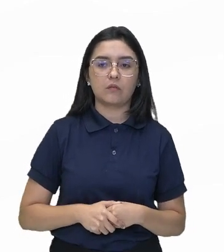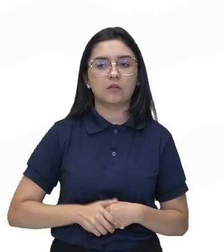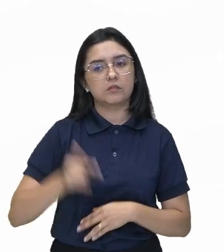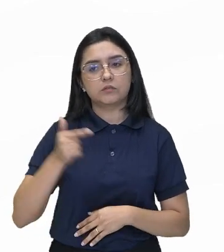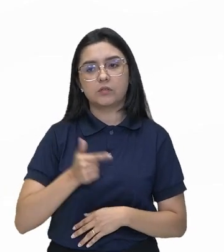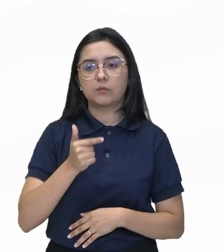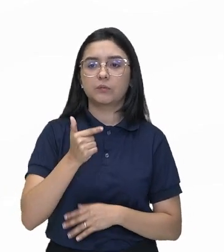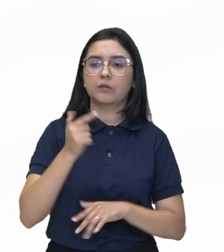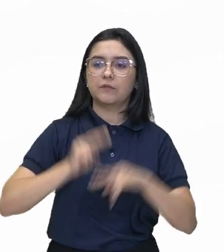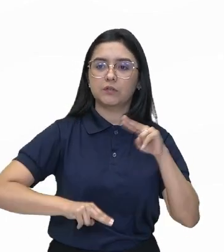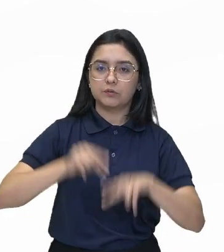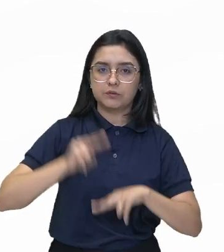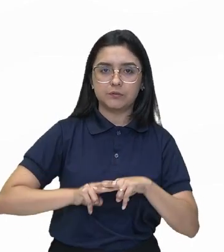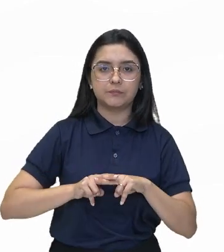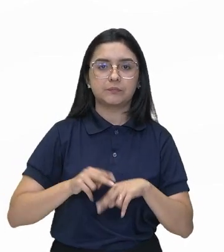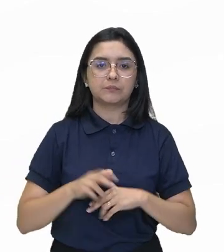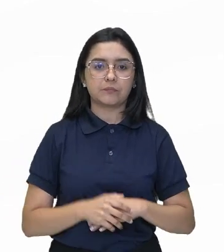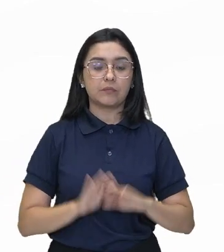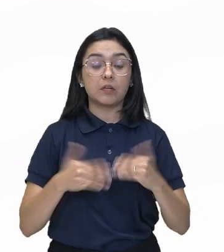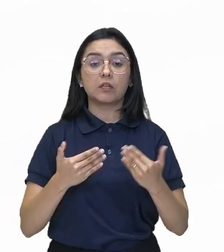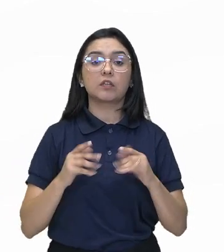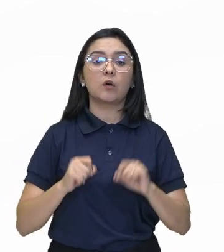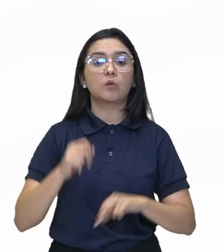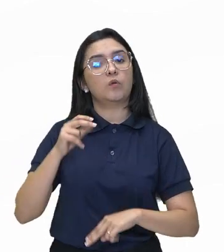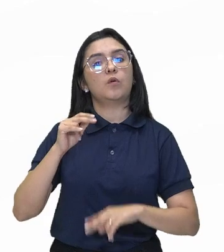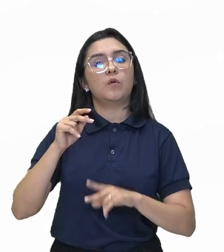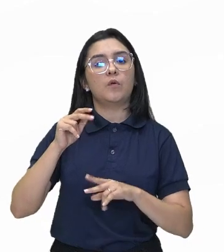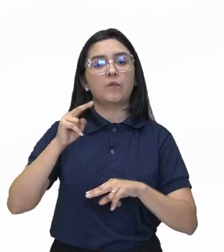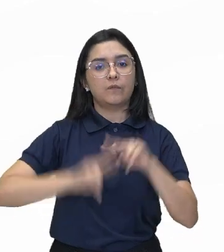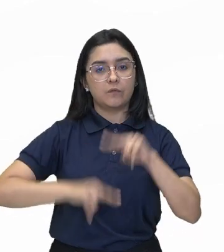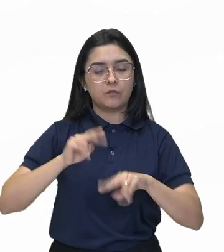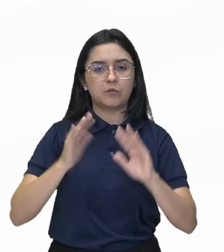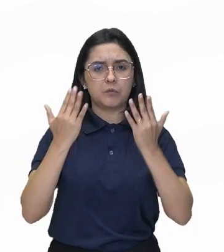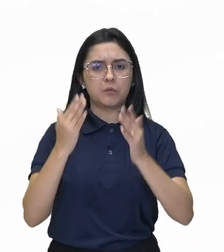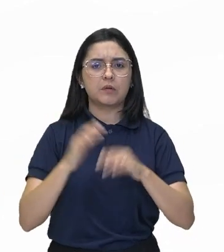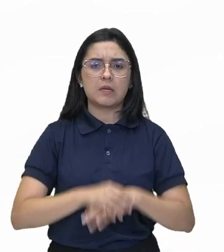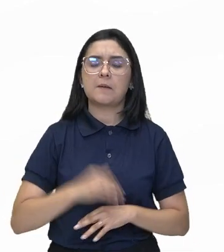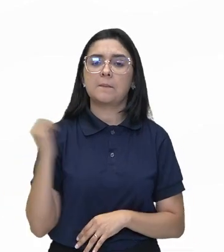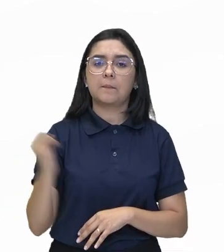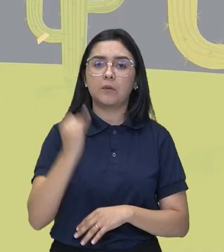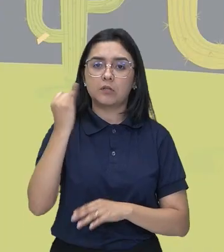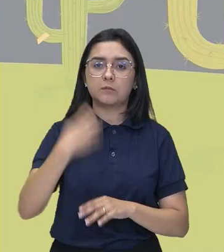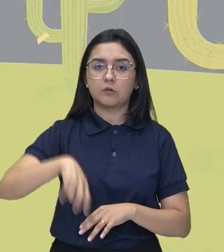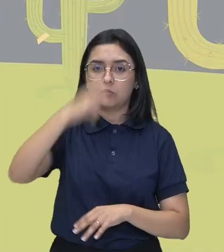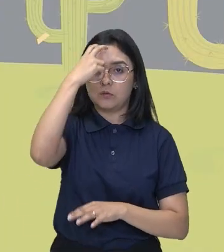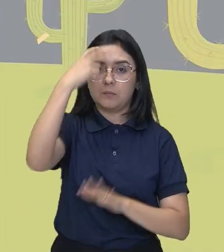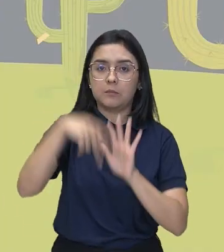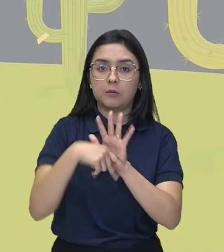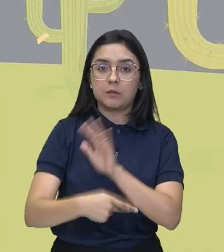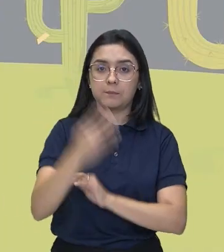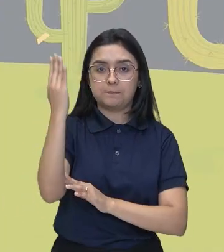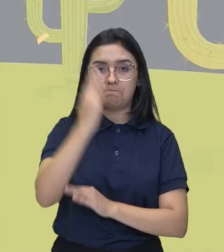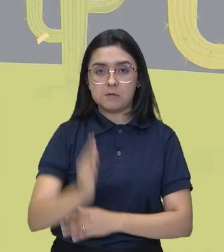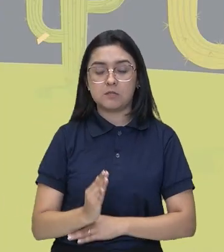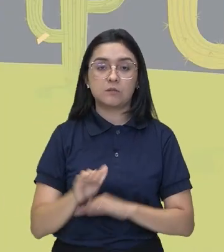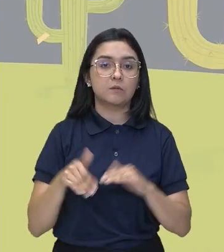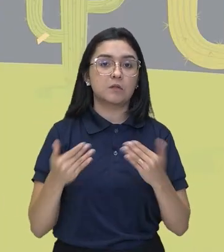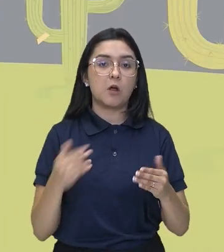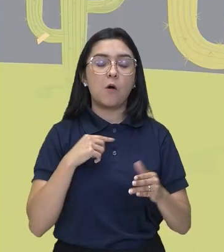carnaval. Então, a festa junina é uma festa muito grande, muito importante para a cultura brasileira, né? É uma